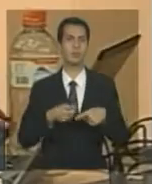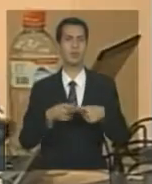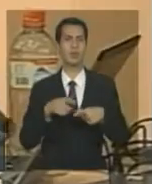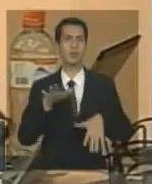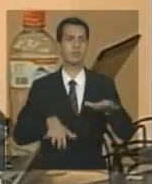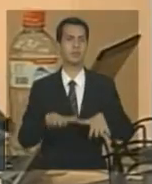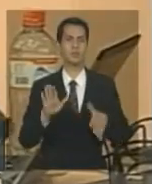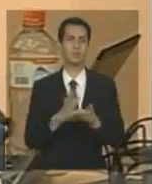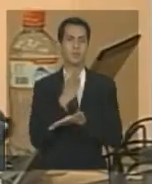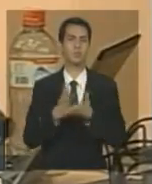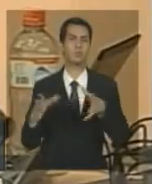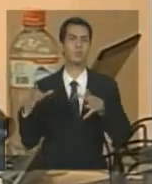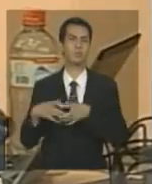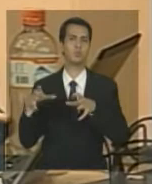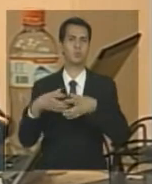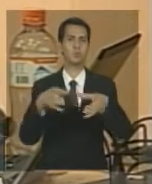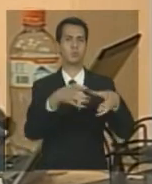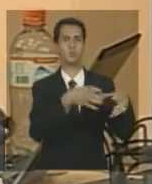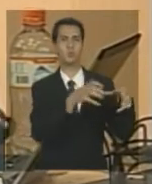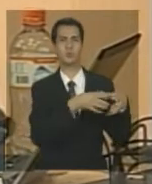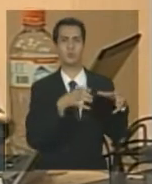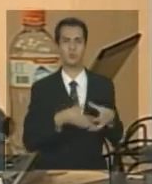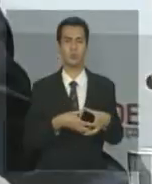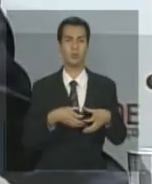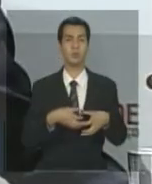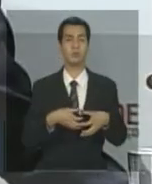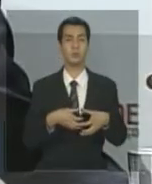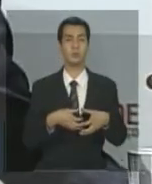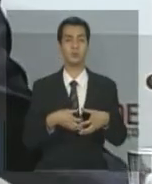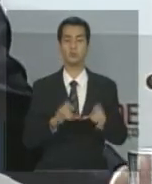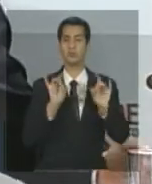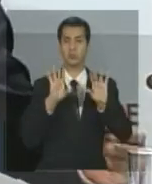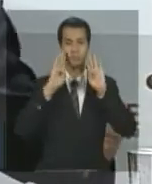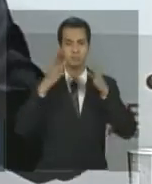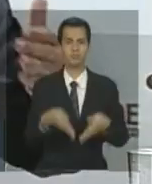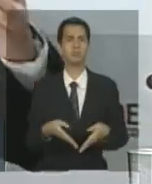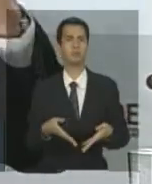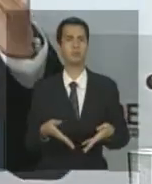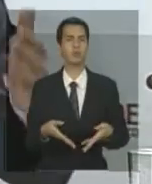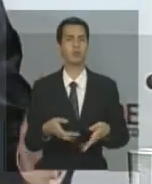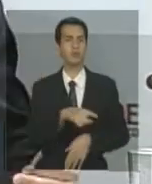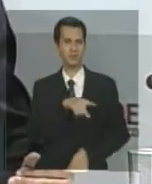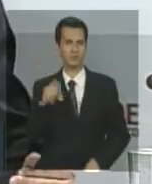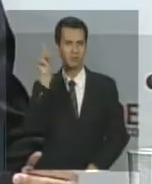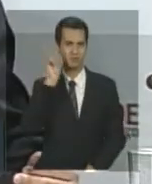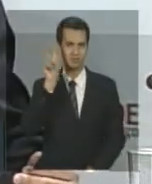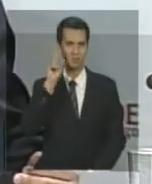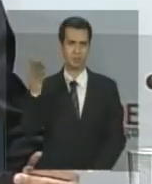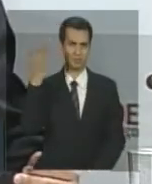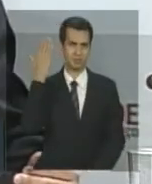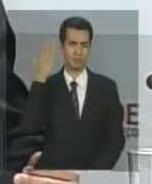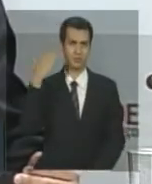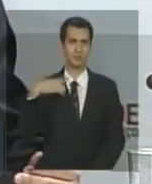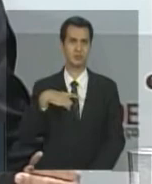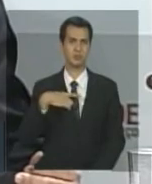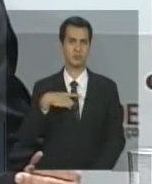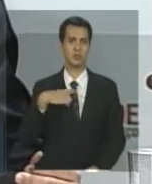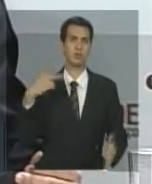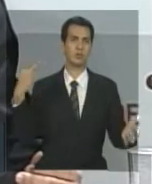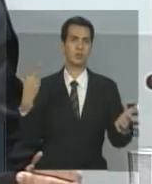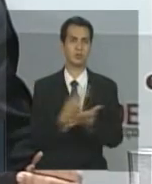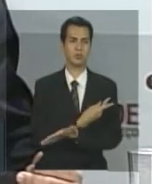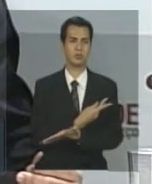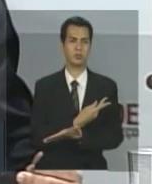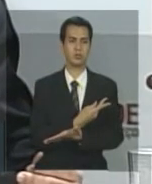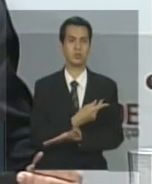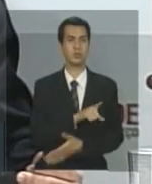grupos populacionais. O Bozas vai se lembrar de uma ação que nós fizemos quando teve a ameaça do acidente